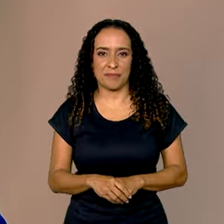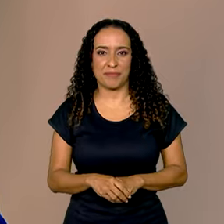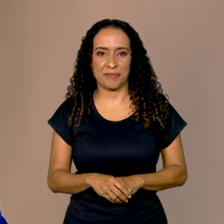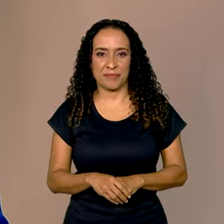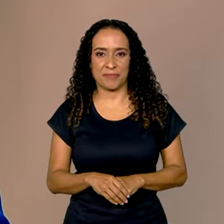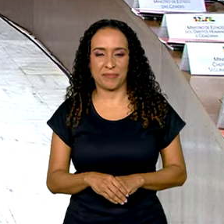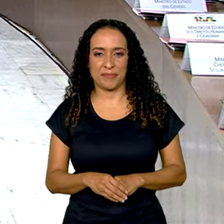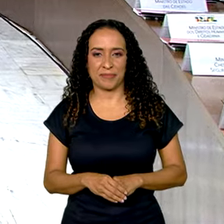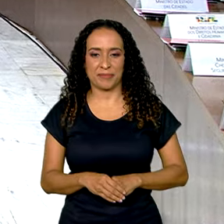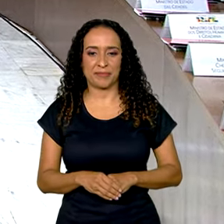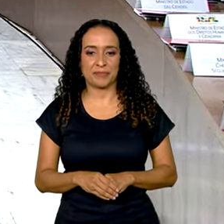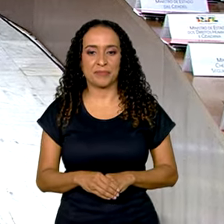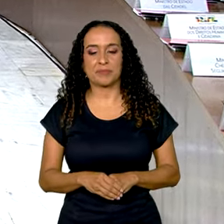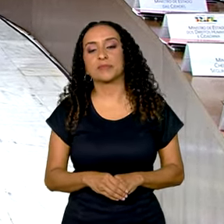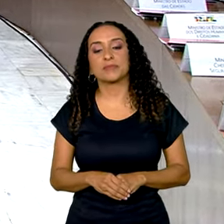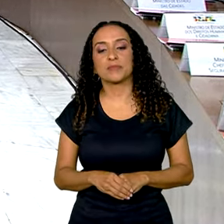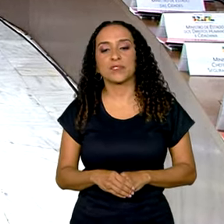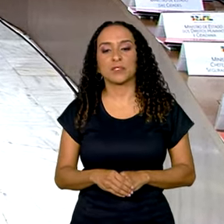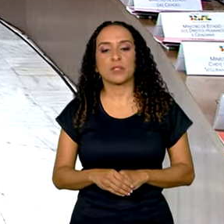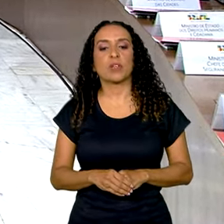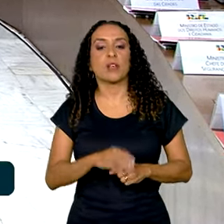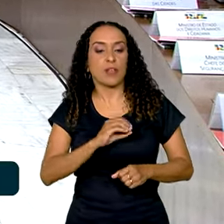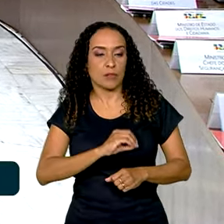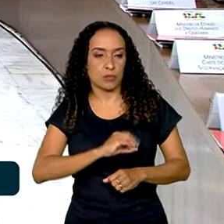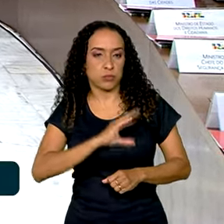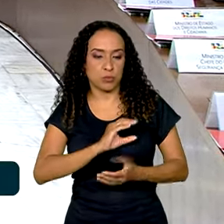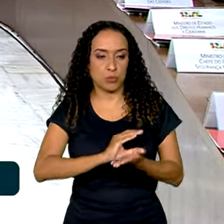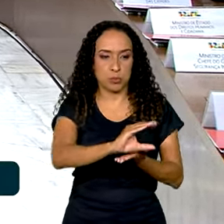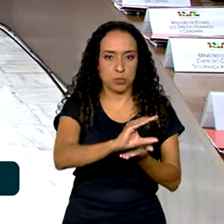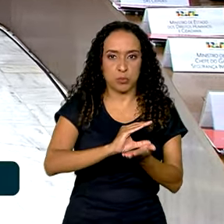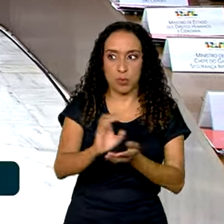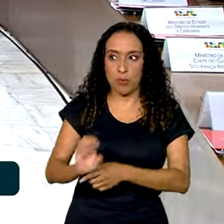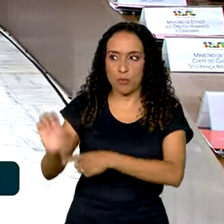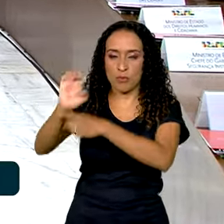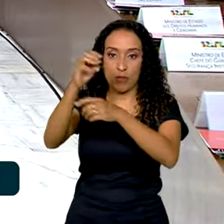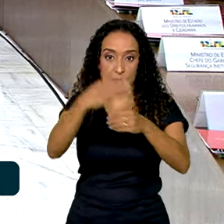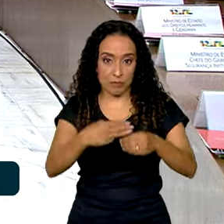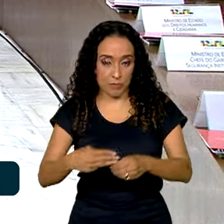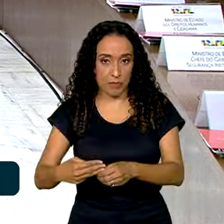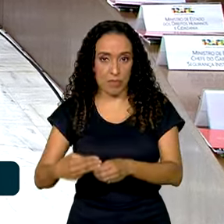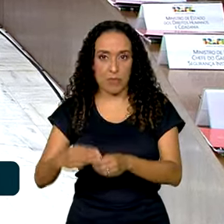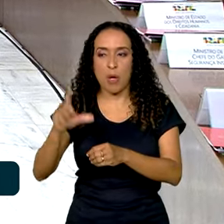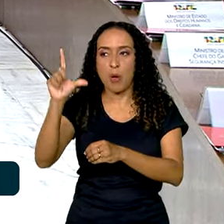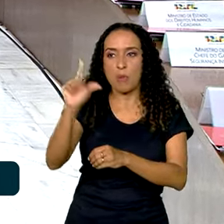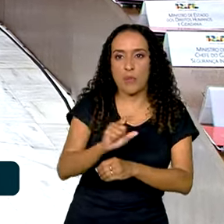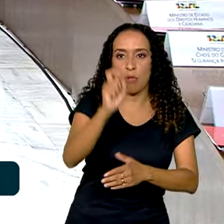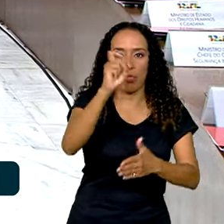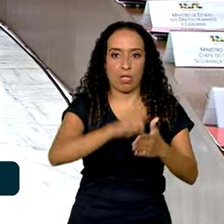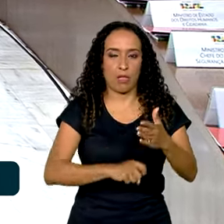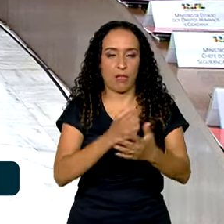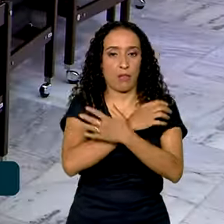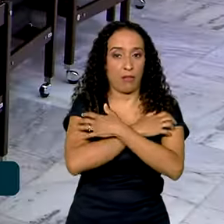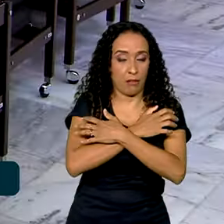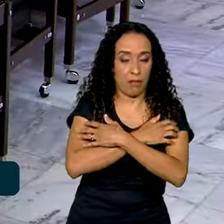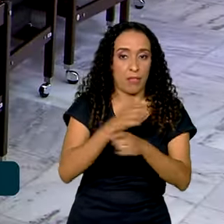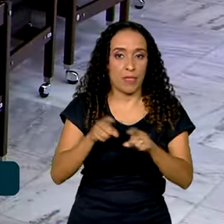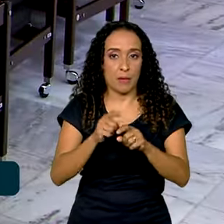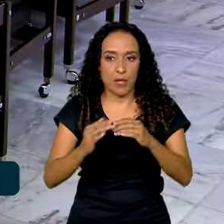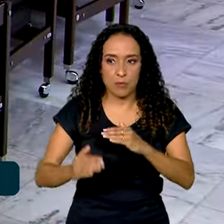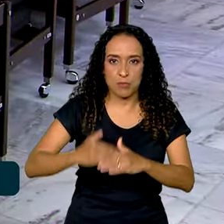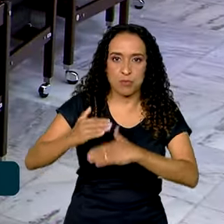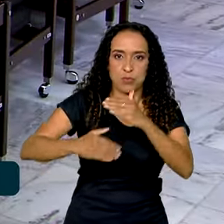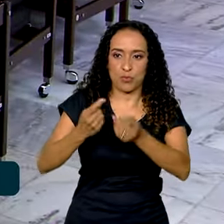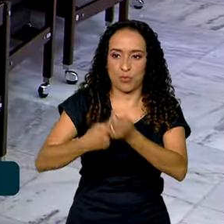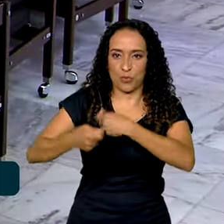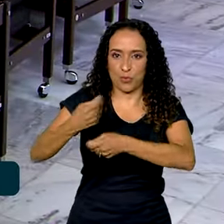brasileira. O aumento do repasse aos estados e municípios, menor taxa de desemprego e o crescimento da